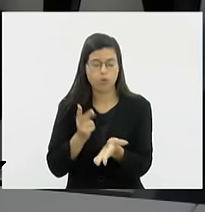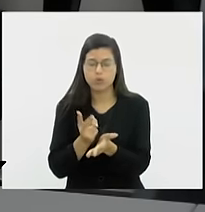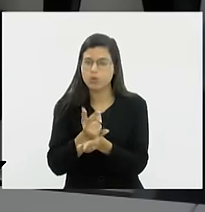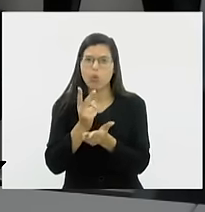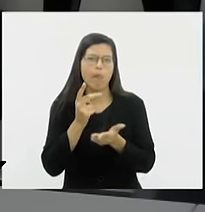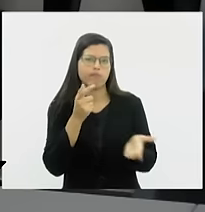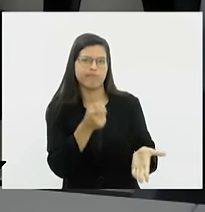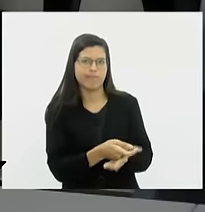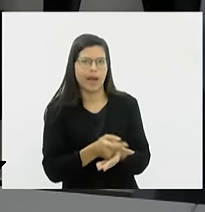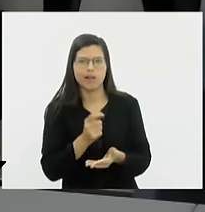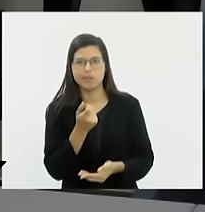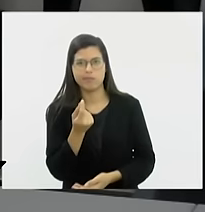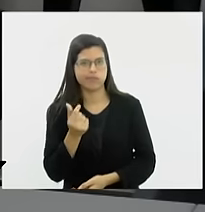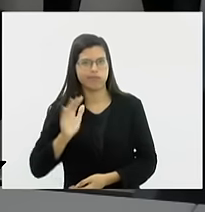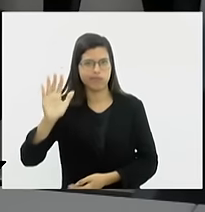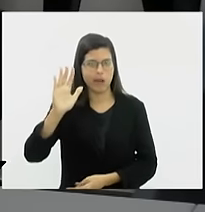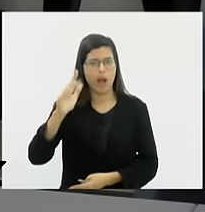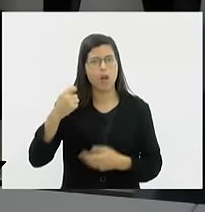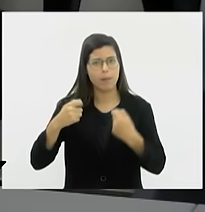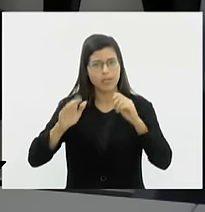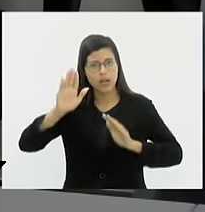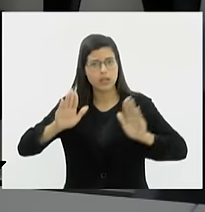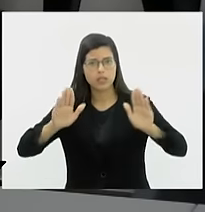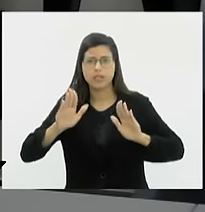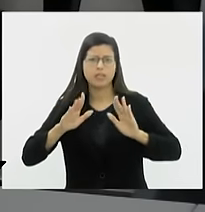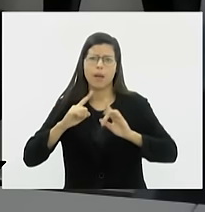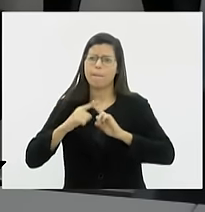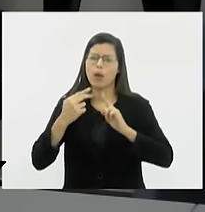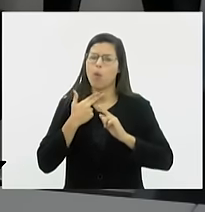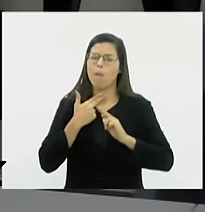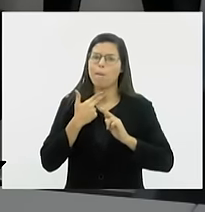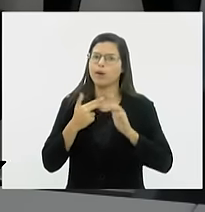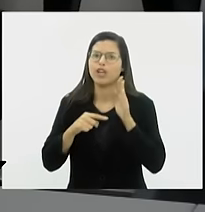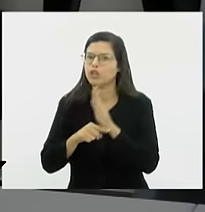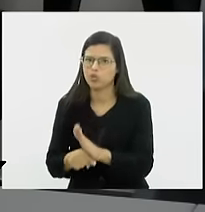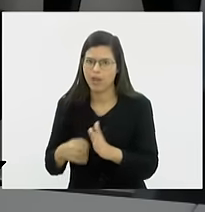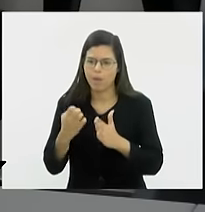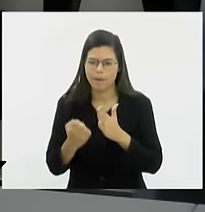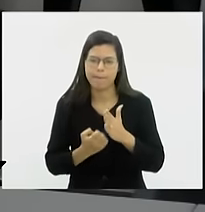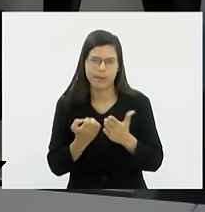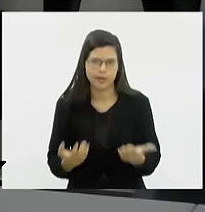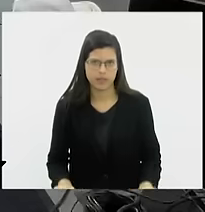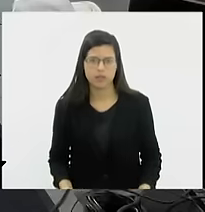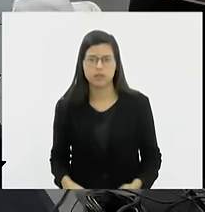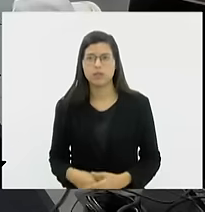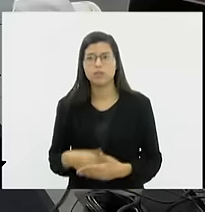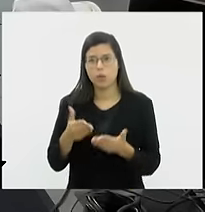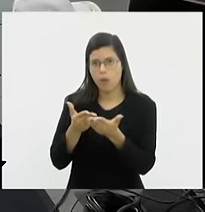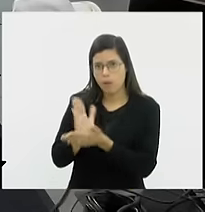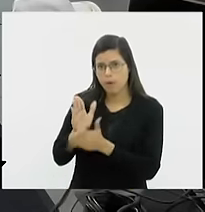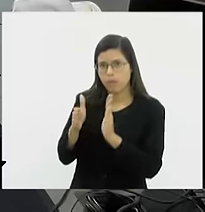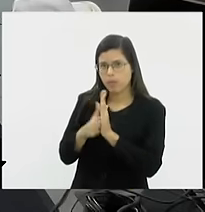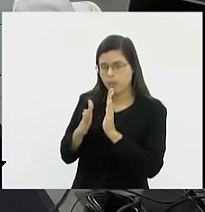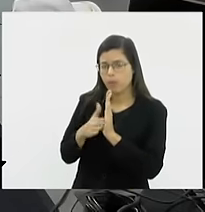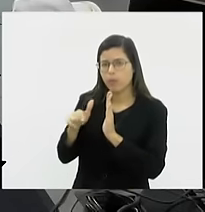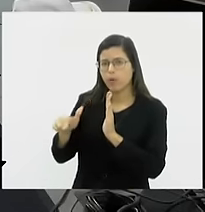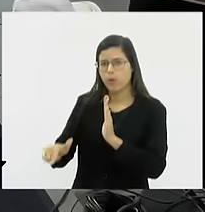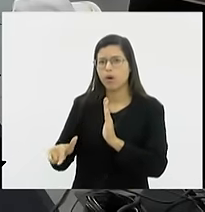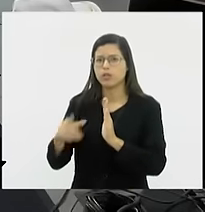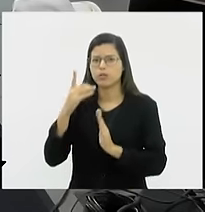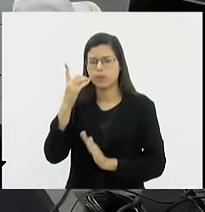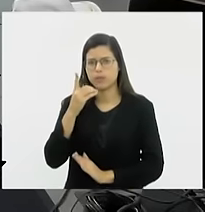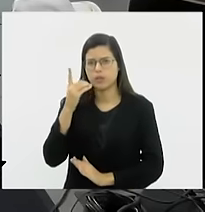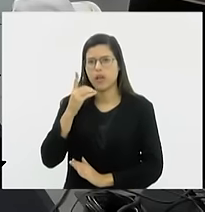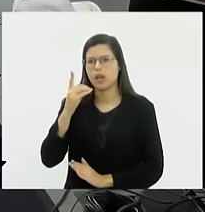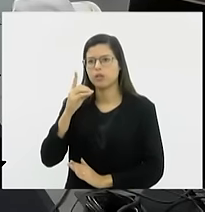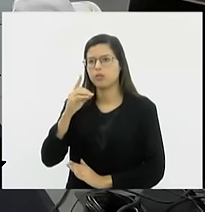licitar. Mas uma licitação também sem favorecimento, né? Deputado então... Dino, está aprovada já a fiscalização proposta pelo deputado Diogo Rangel. A gente pode incluir,